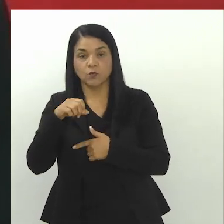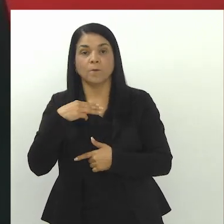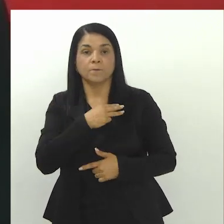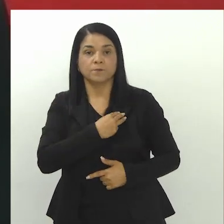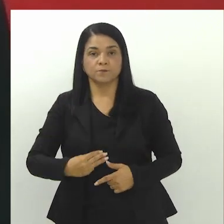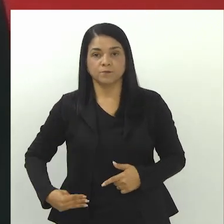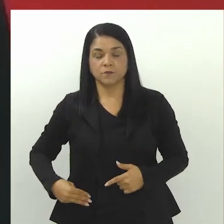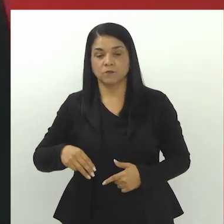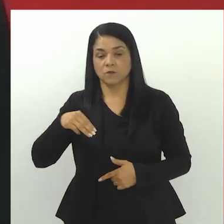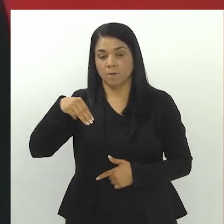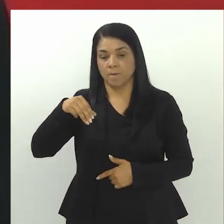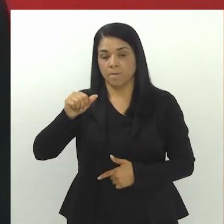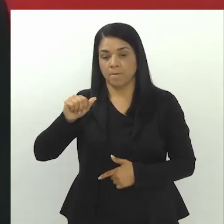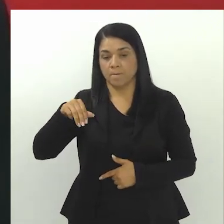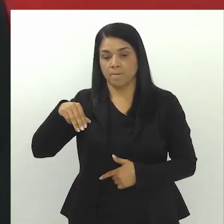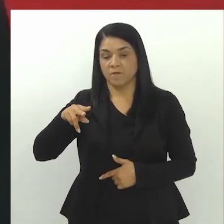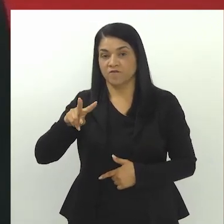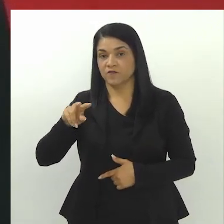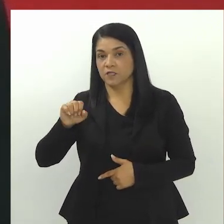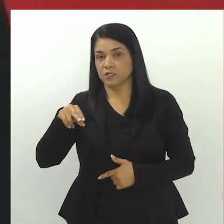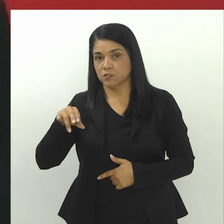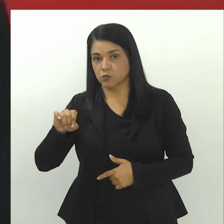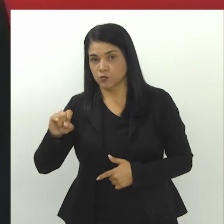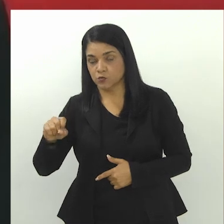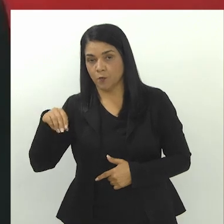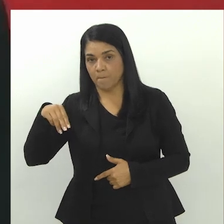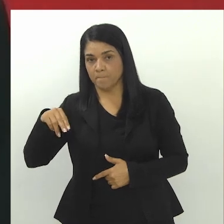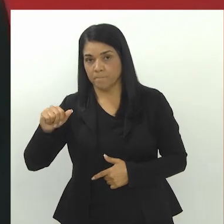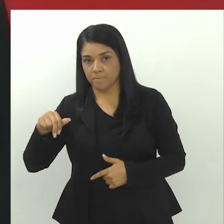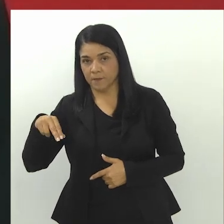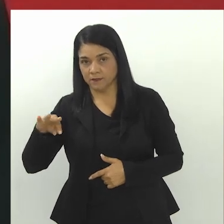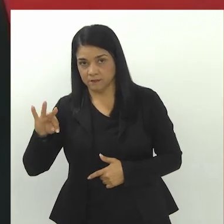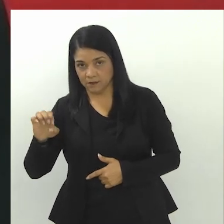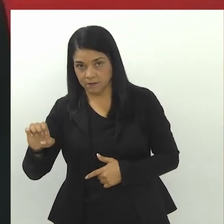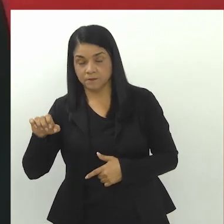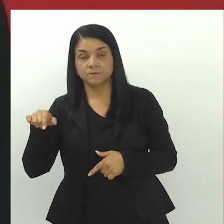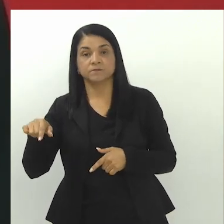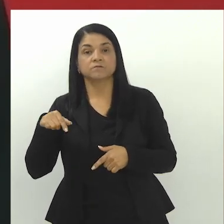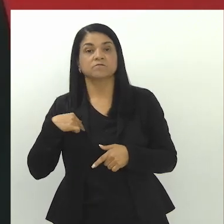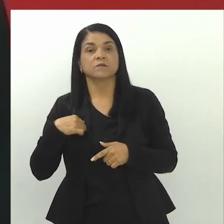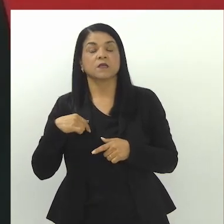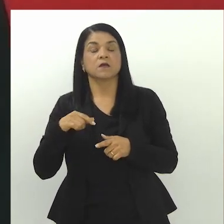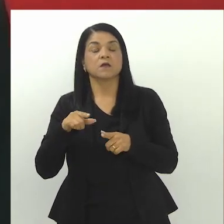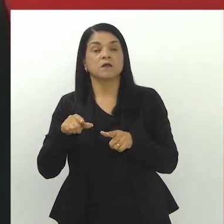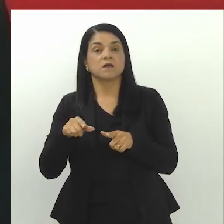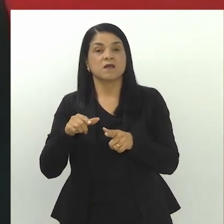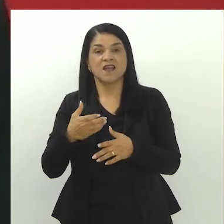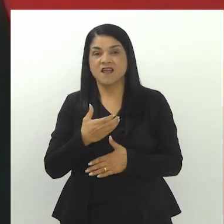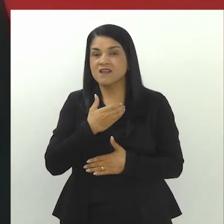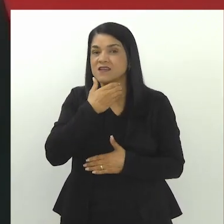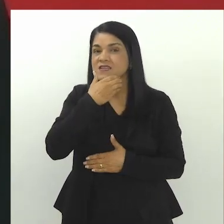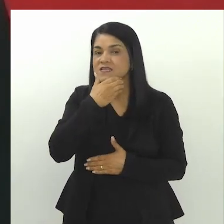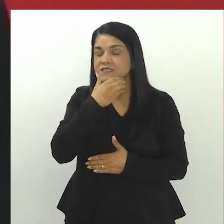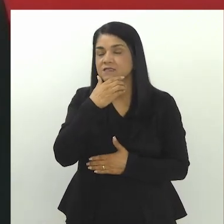Guido Mantega, que era o coordenador do G20 na sua primeira reunião, falou, olha, com essa